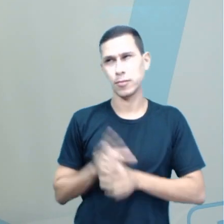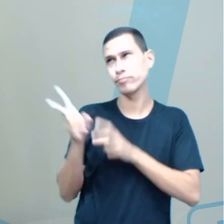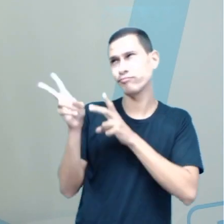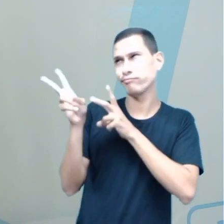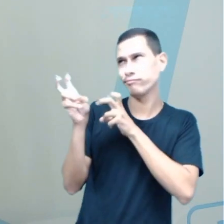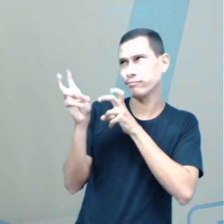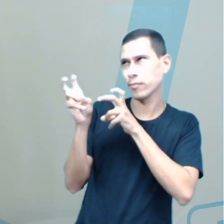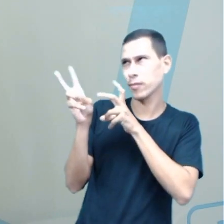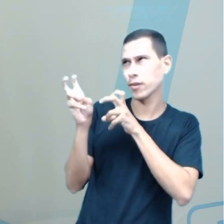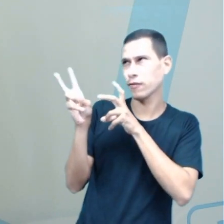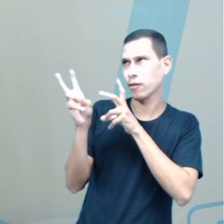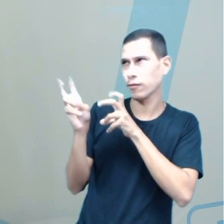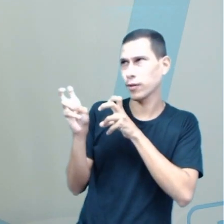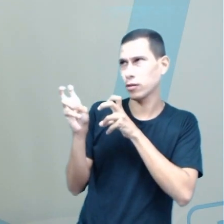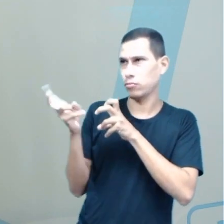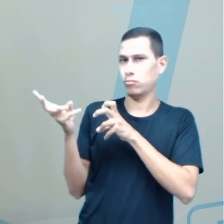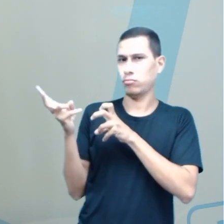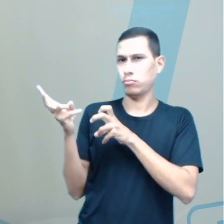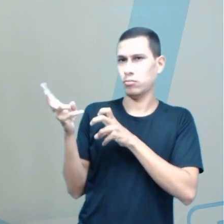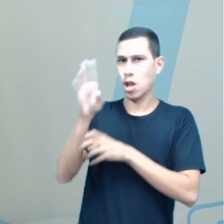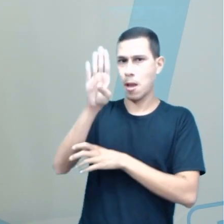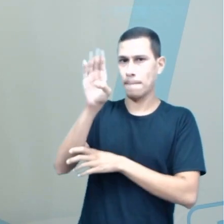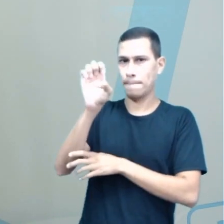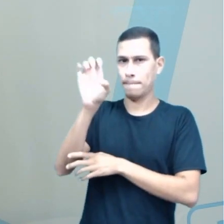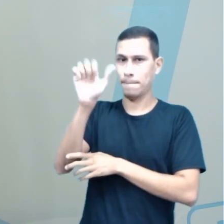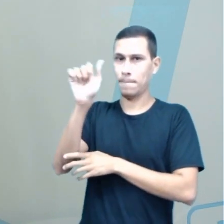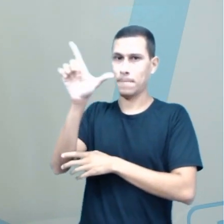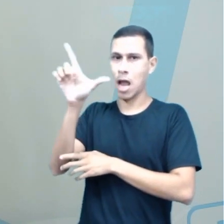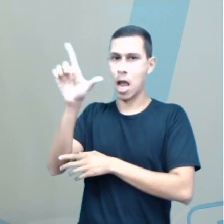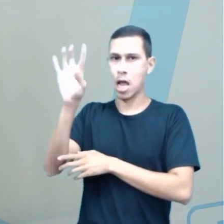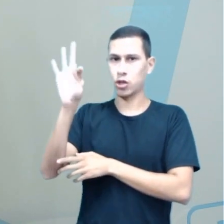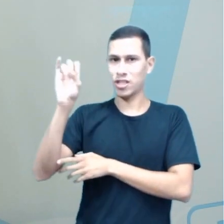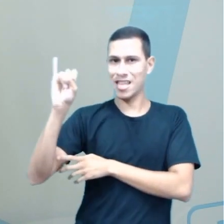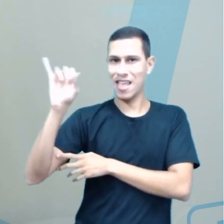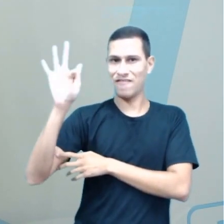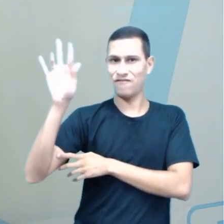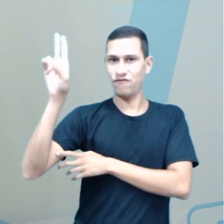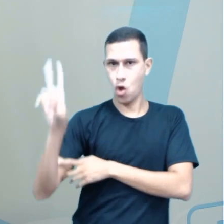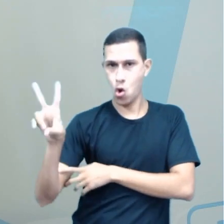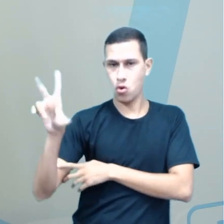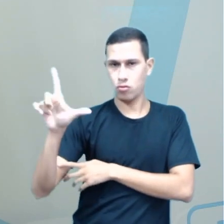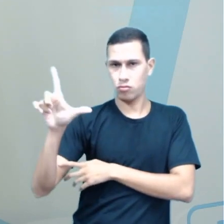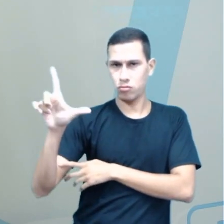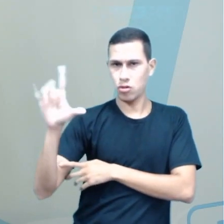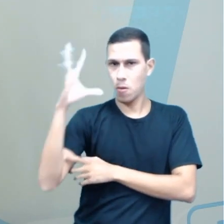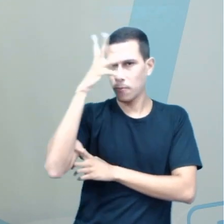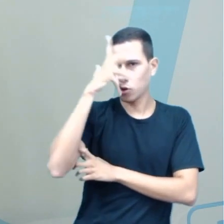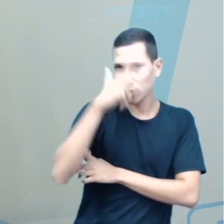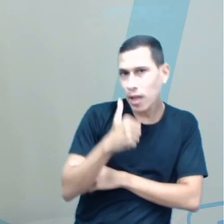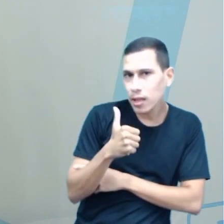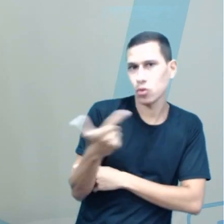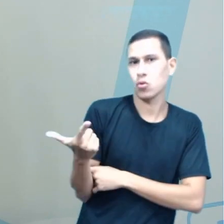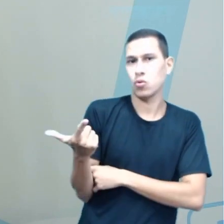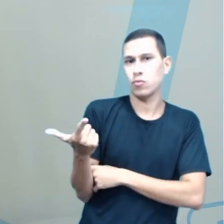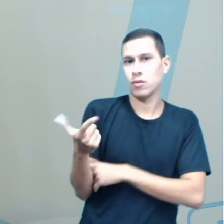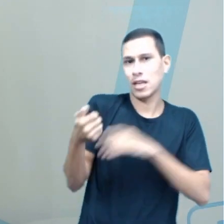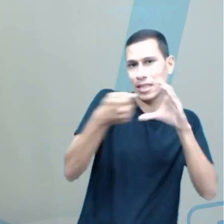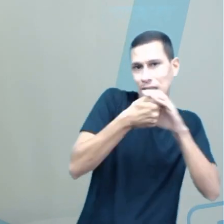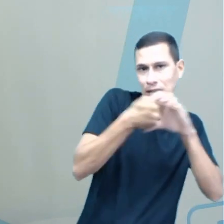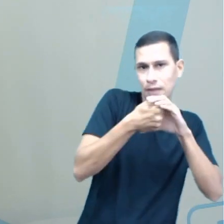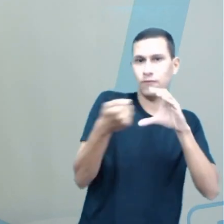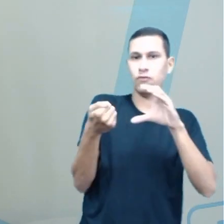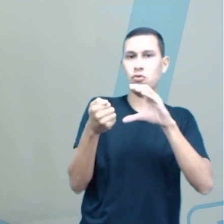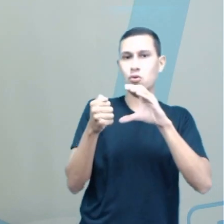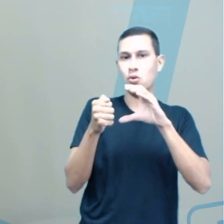ó. Beautiful é o adjetivo, bonito, bonita. As, antes, e as,